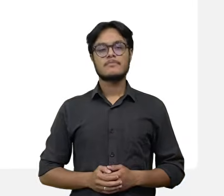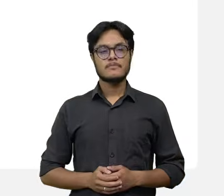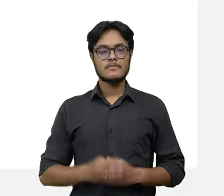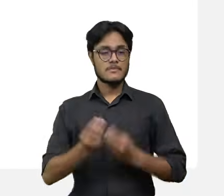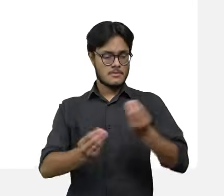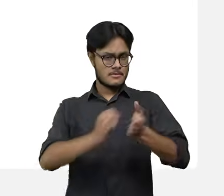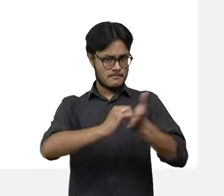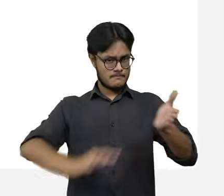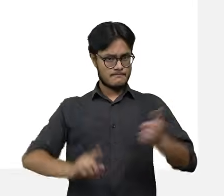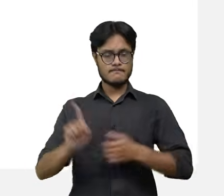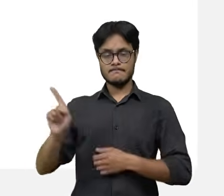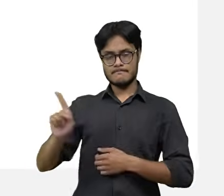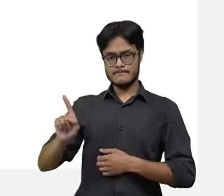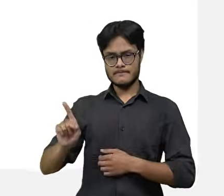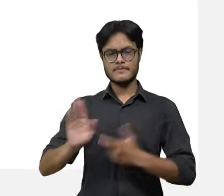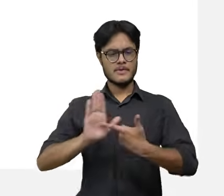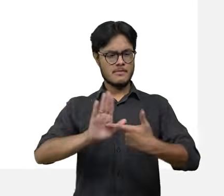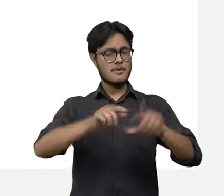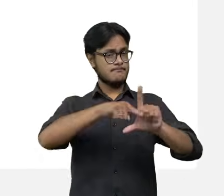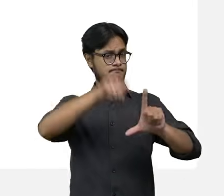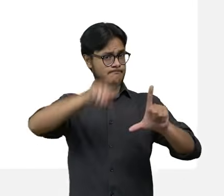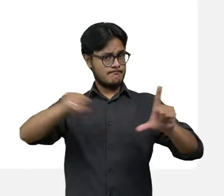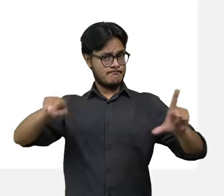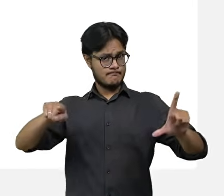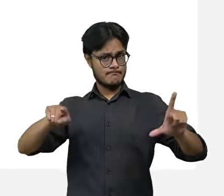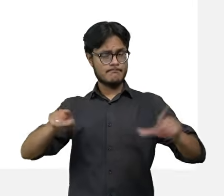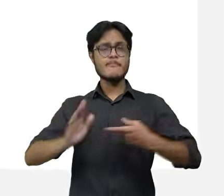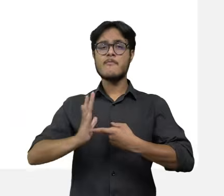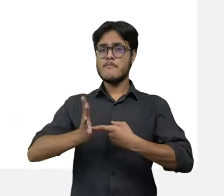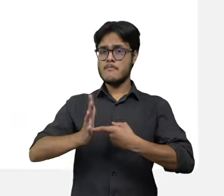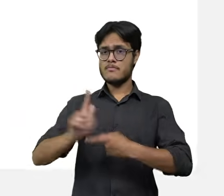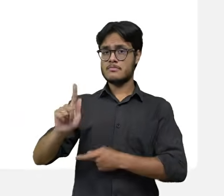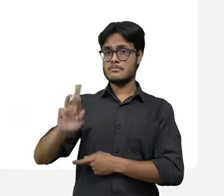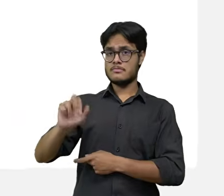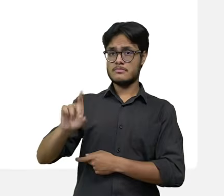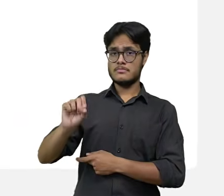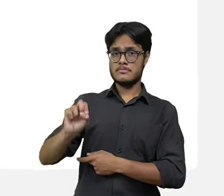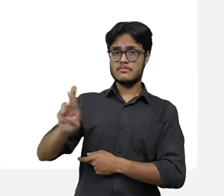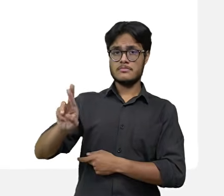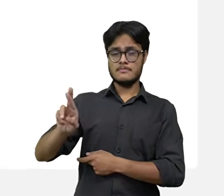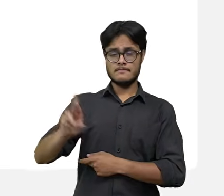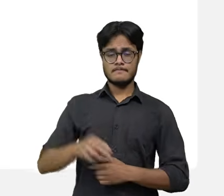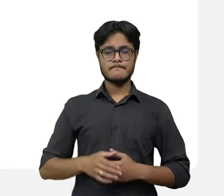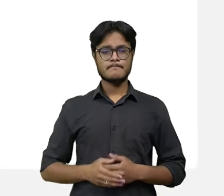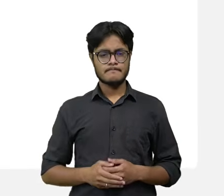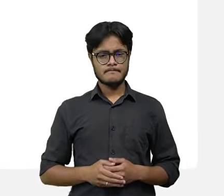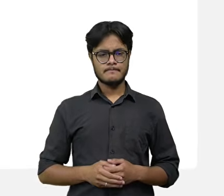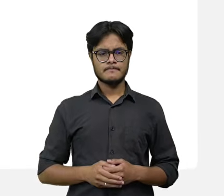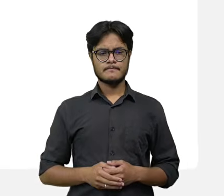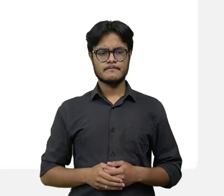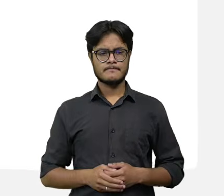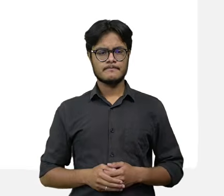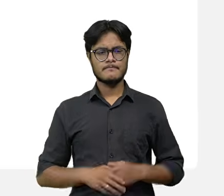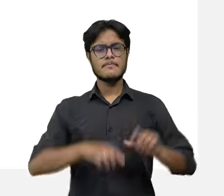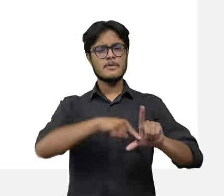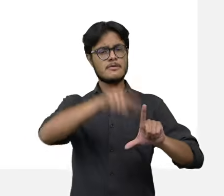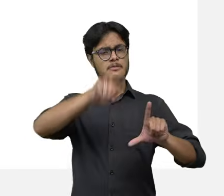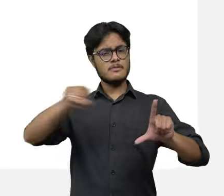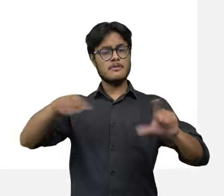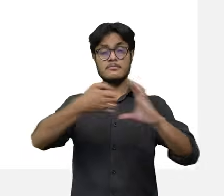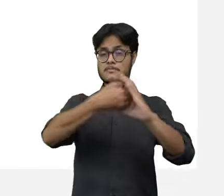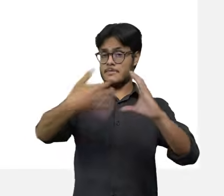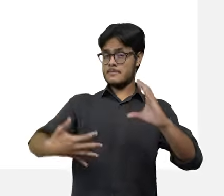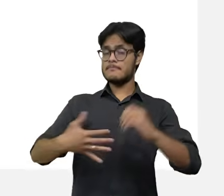O esquema mostra um gerador real com a força eletromotriz E, resistência interna Rzinho, e o gráfico mostra a